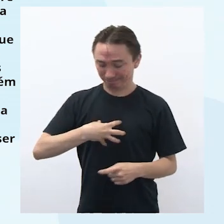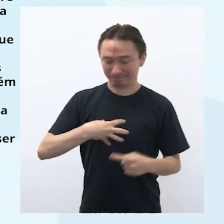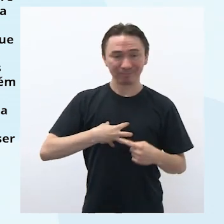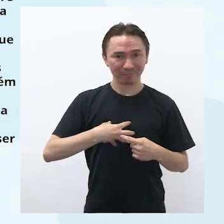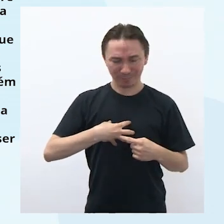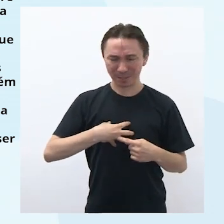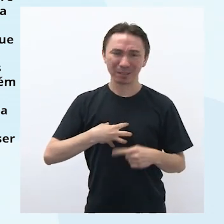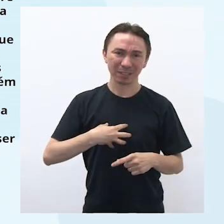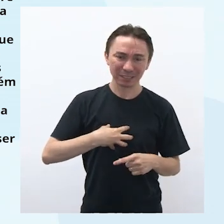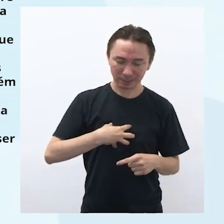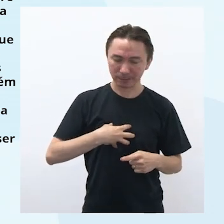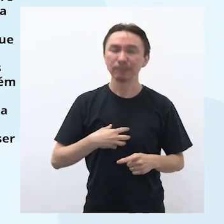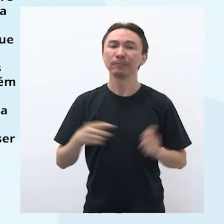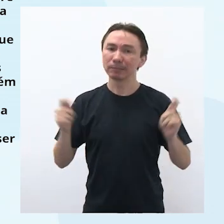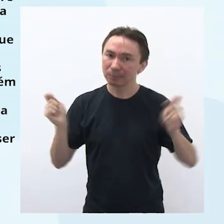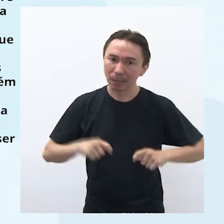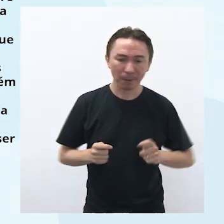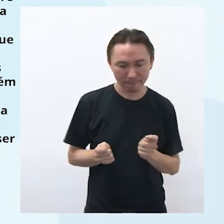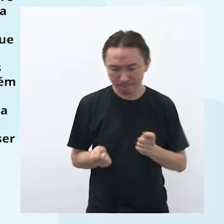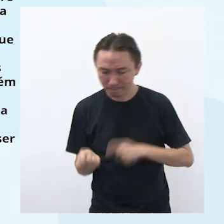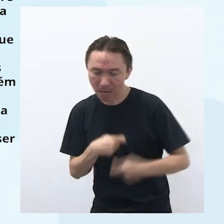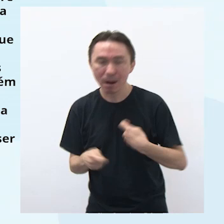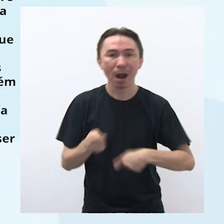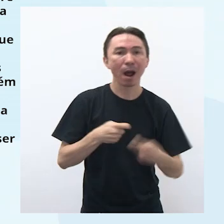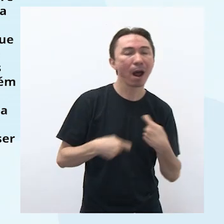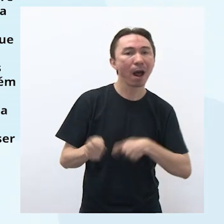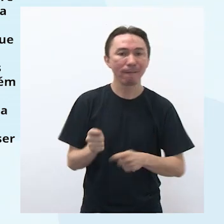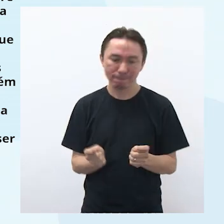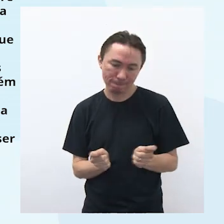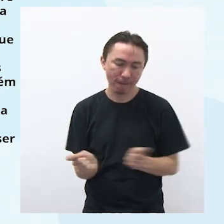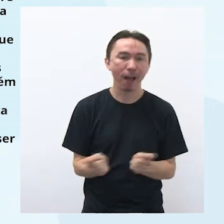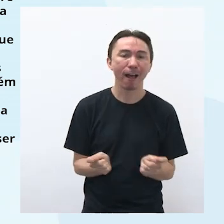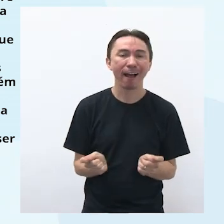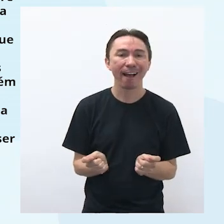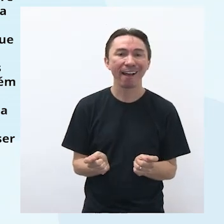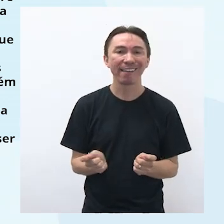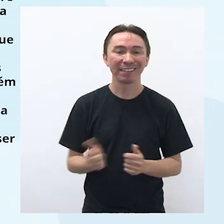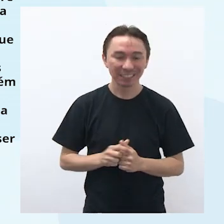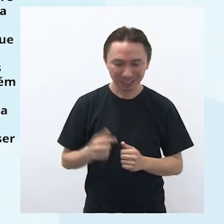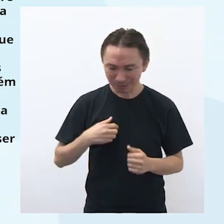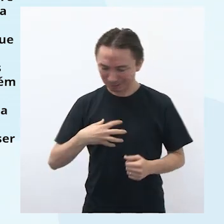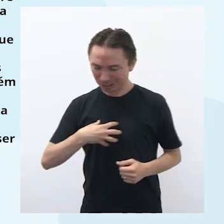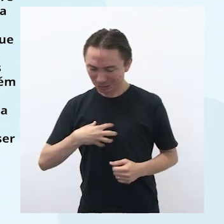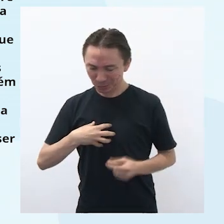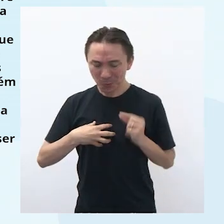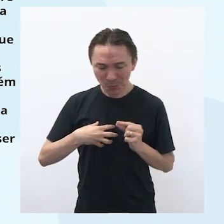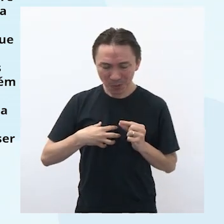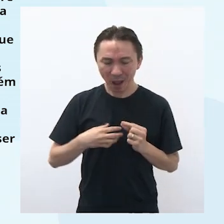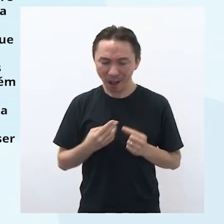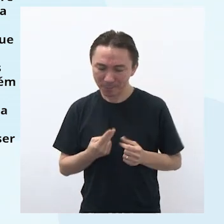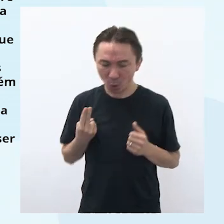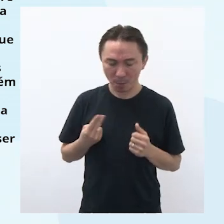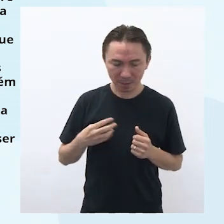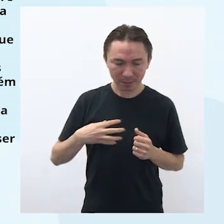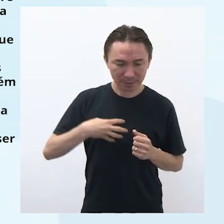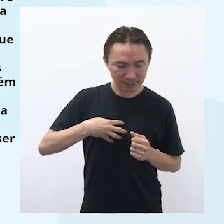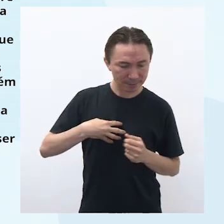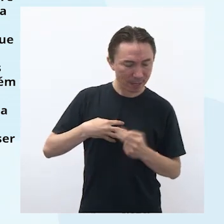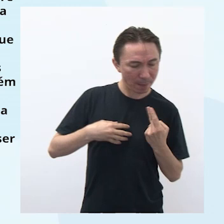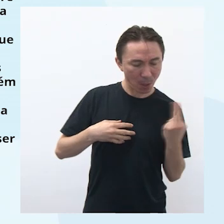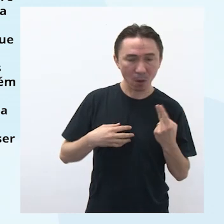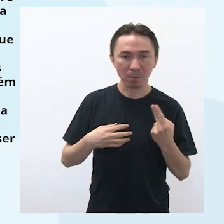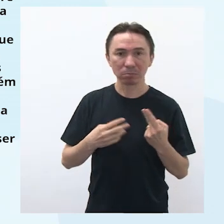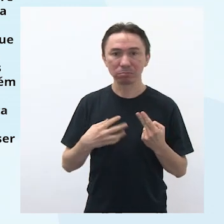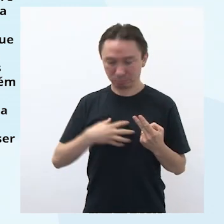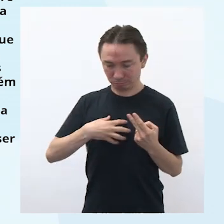sentimentos. Eu consigo nomear aquilo que eu estou sentindo. E quando eu consigo nomear, eu consigo trabalhar melhor quando aquilo acontecer de novo na